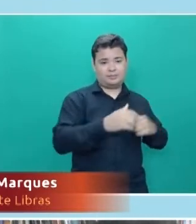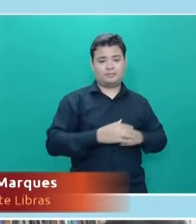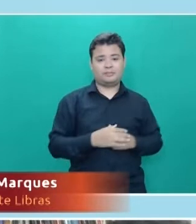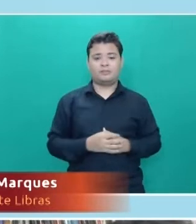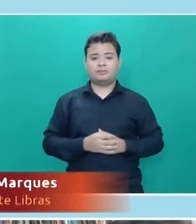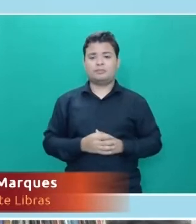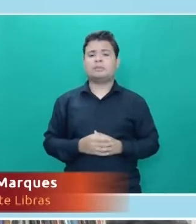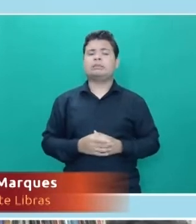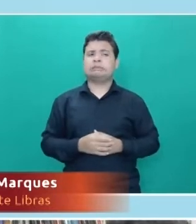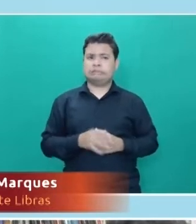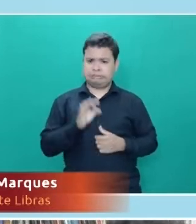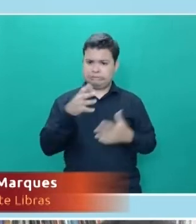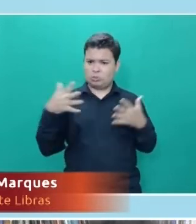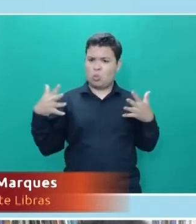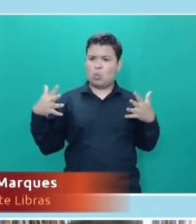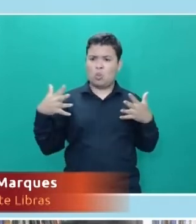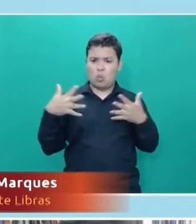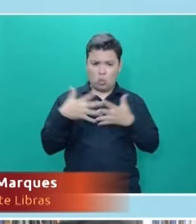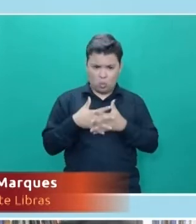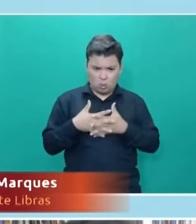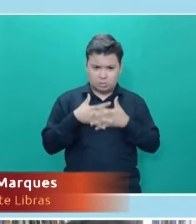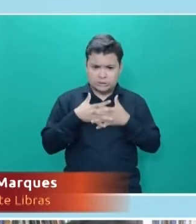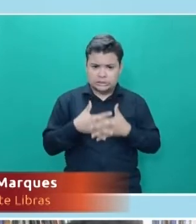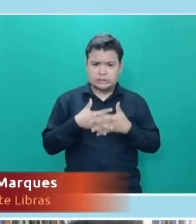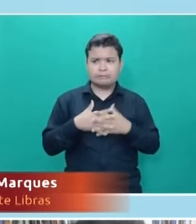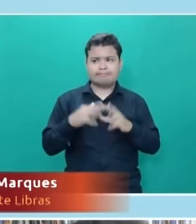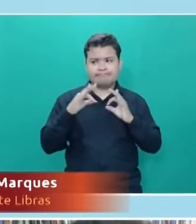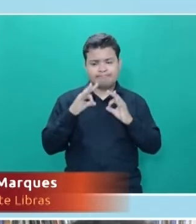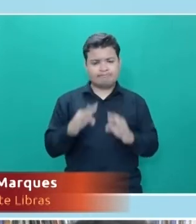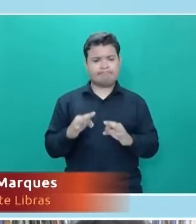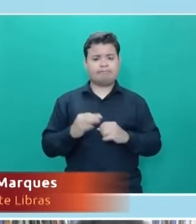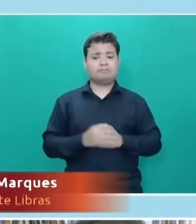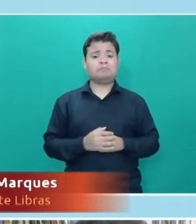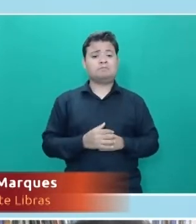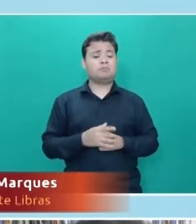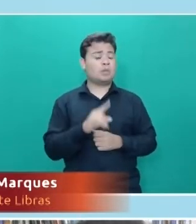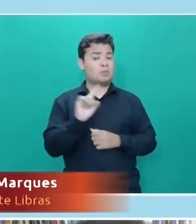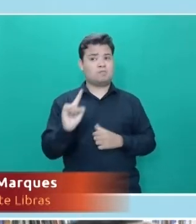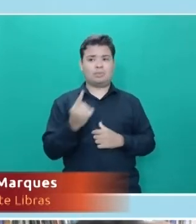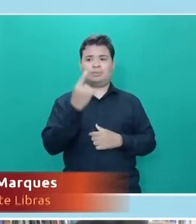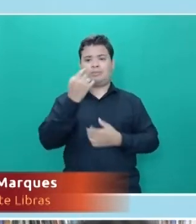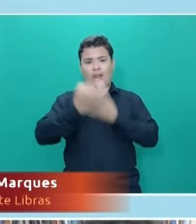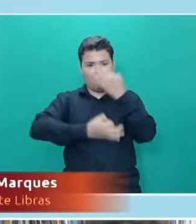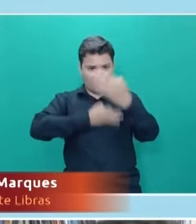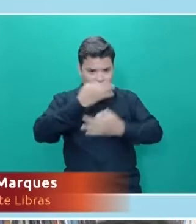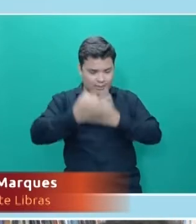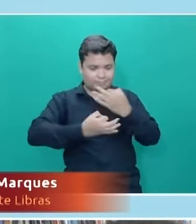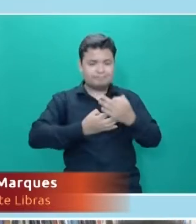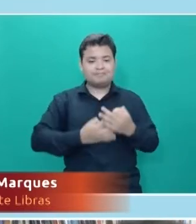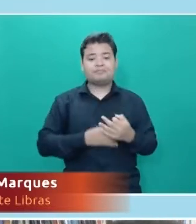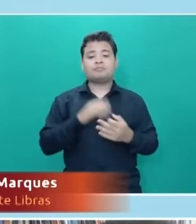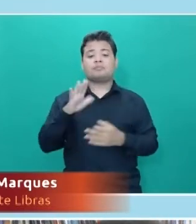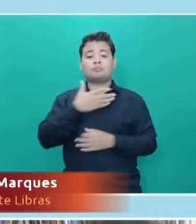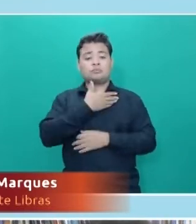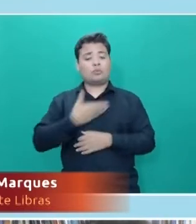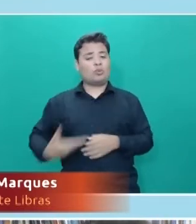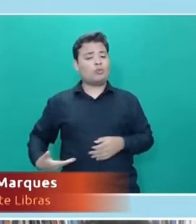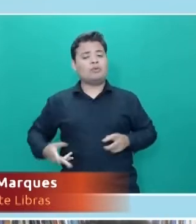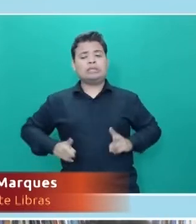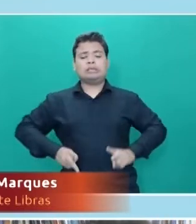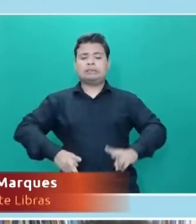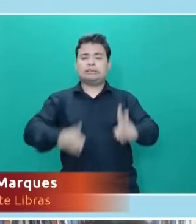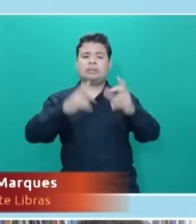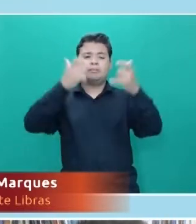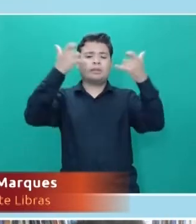muito complicado. Então, essa é basicamente o primeiro argumento. Qual é o argumento do governo sempre